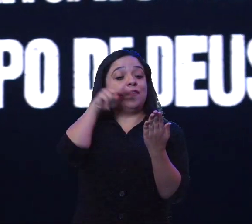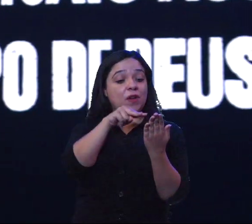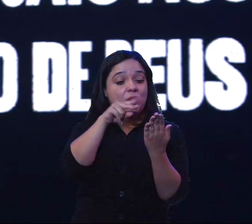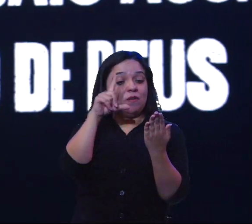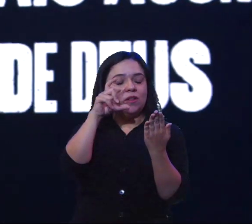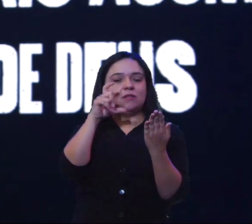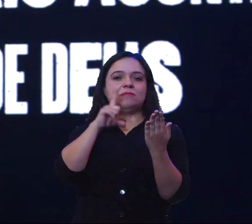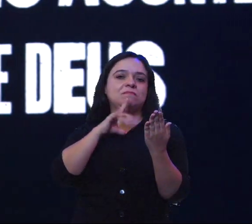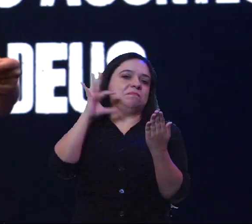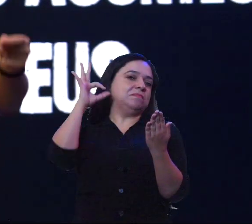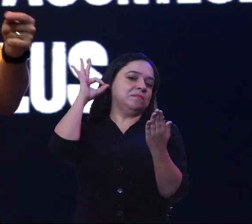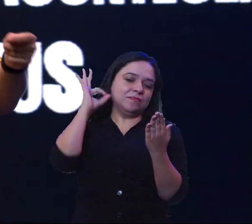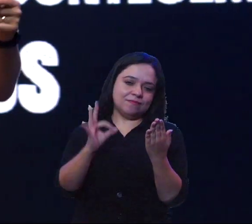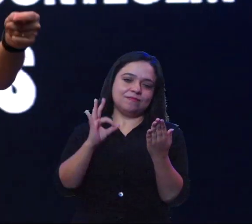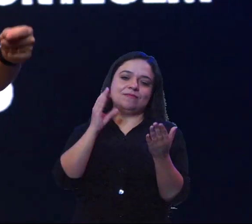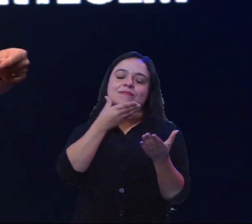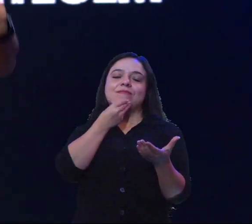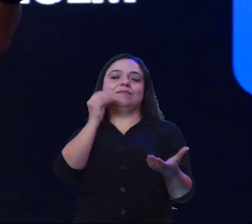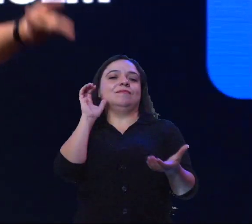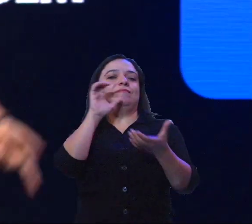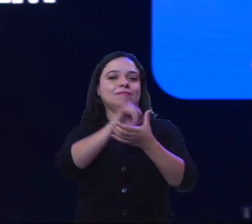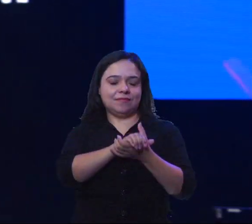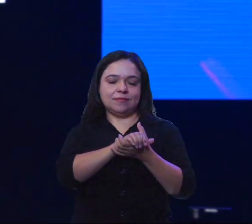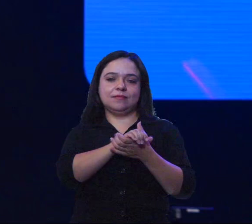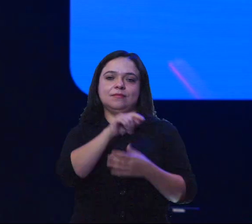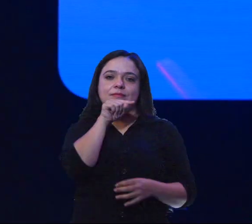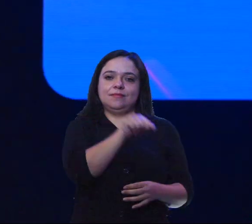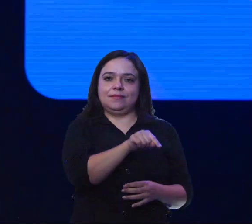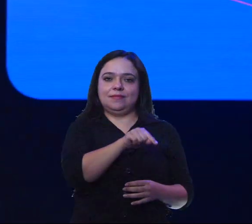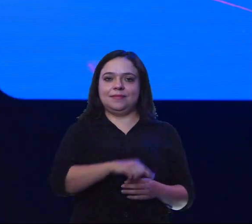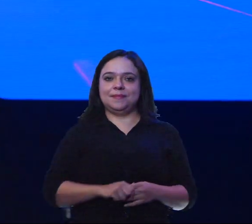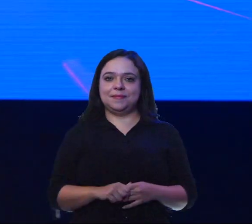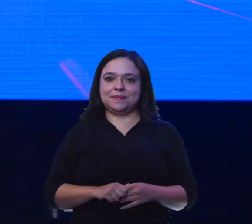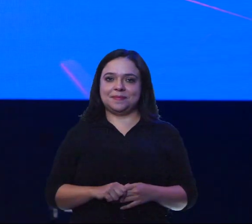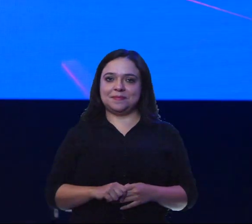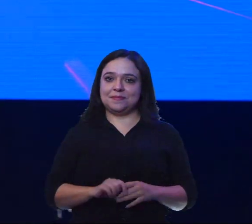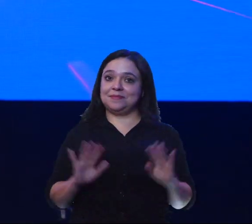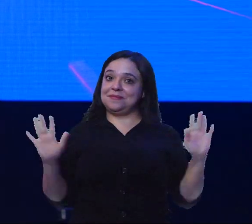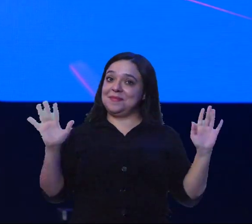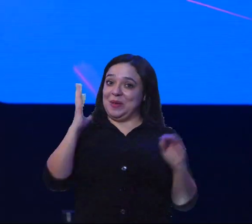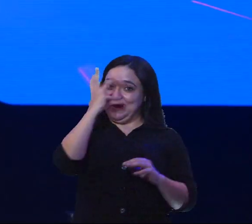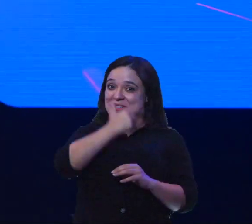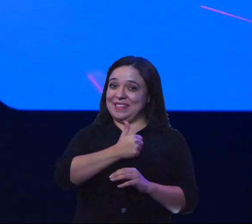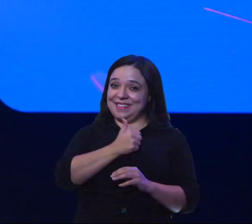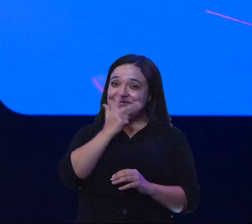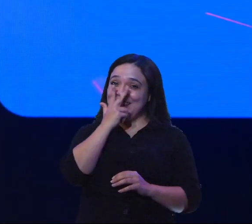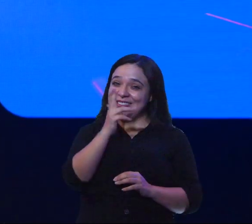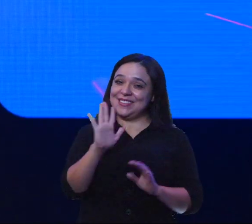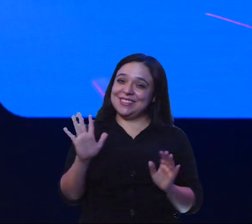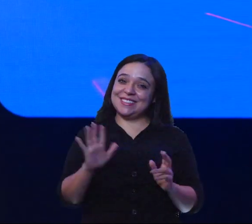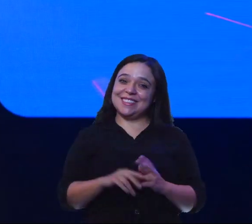foto, ela tinha certeza que ia ser o homem da vida dela, que ela ia casar. Deve ser bonito, né, gente?